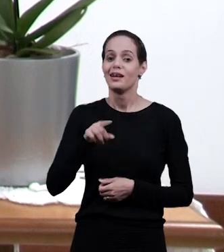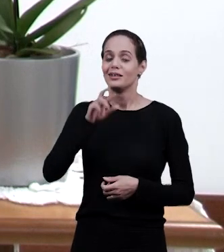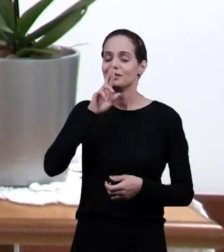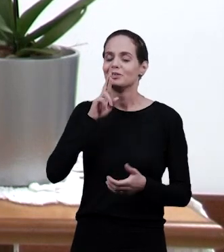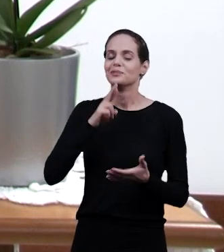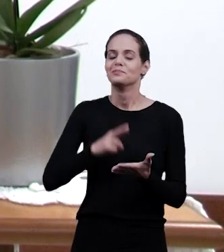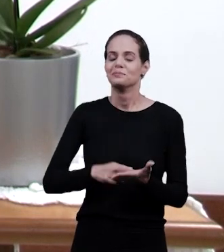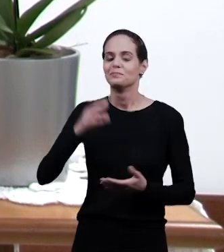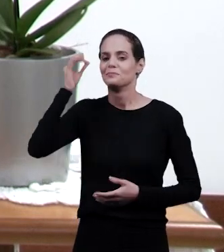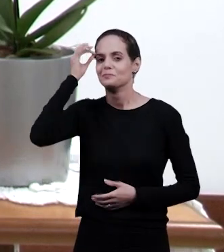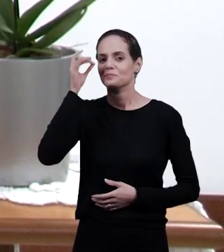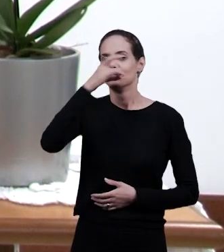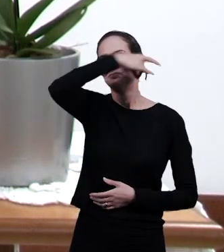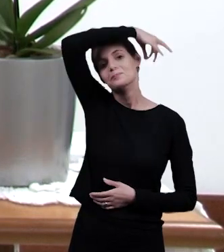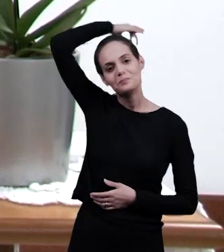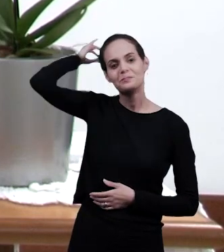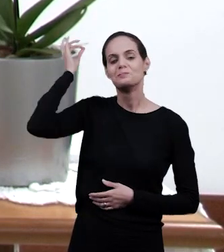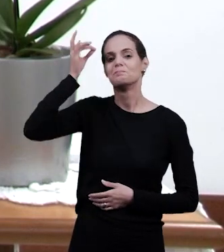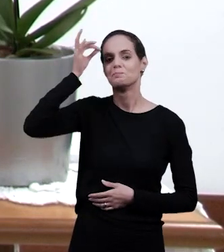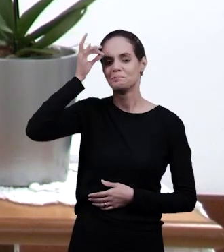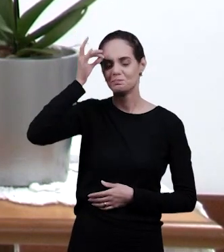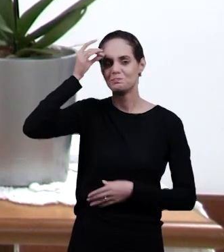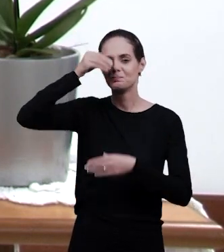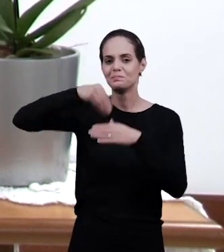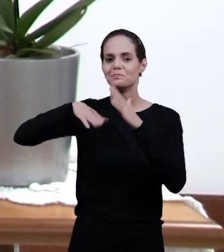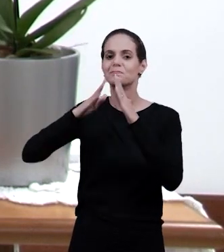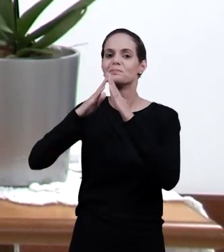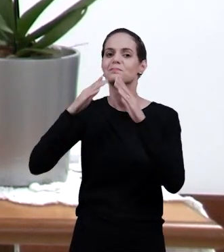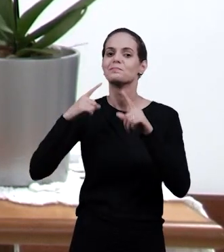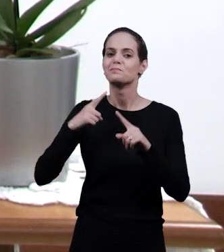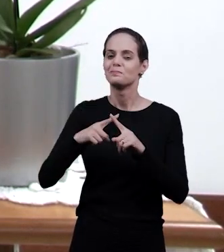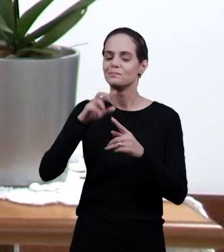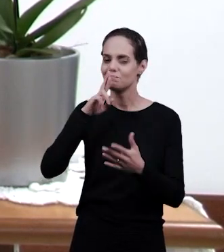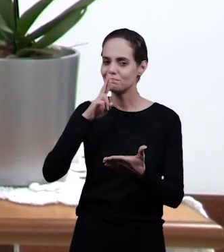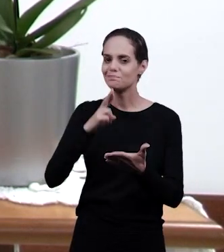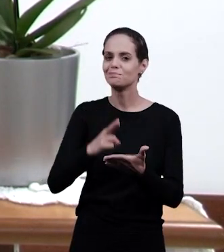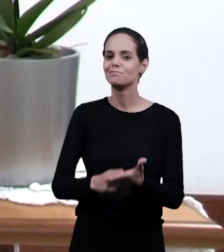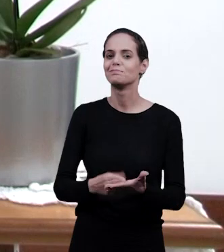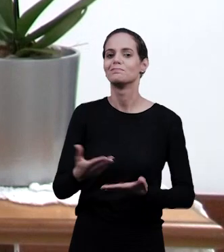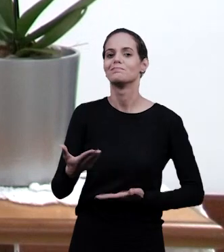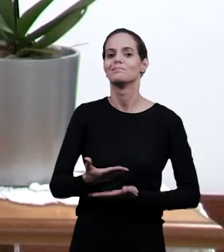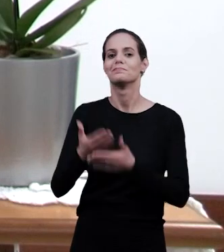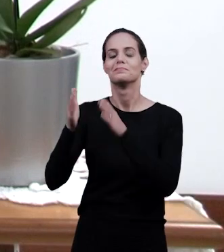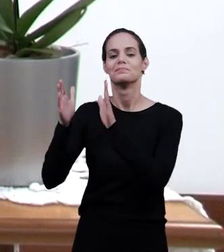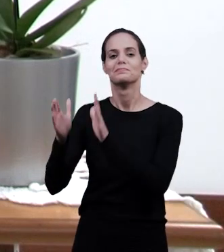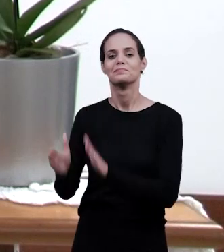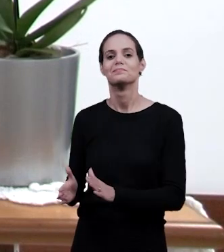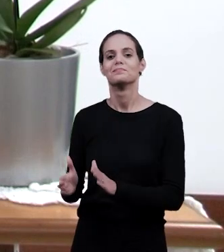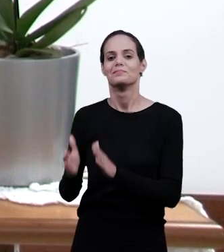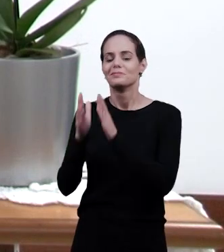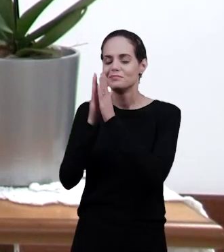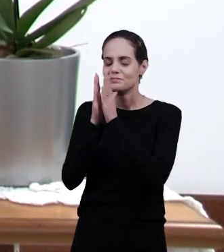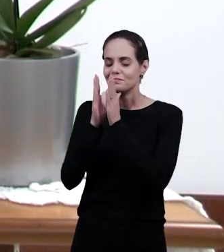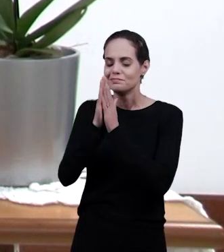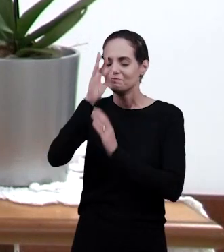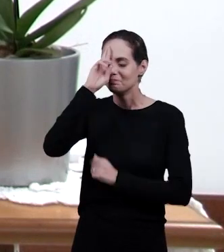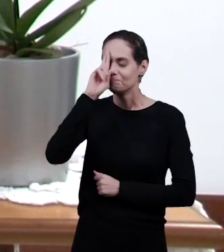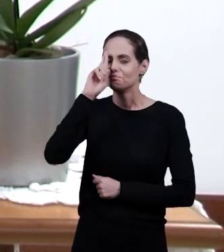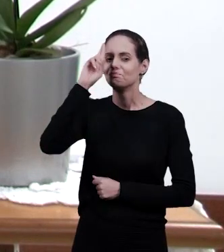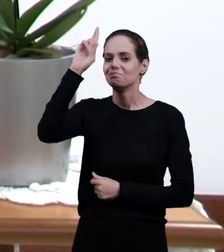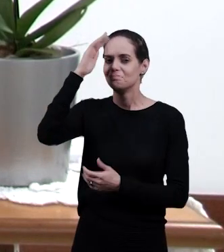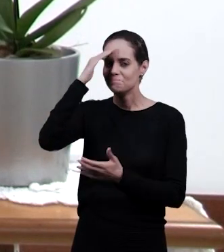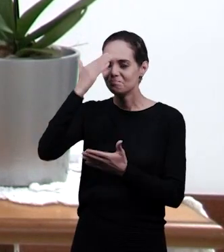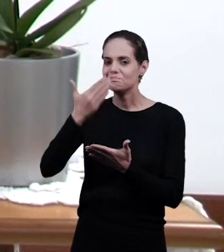aqui, meus queridos, é resultado do Espírito Santo na vida da igreja. É o resultado dos fiéis que buscam o Senhor, que colocam